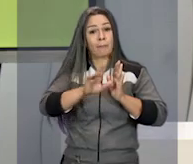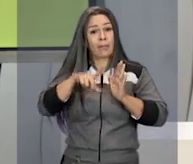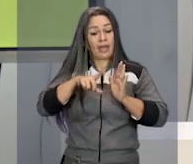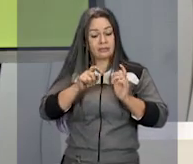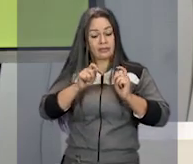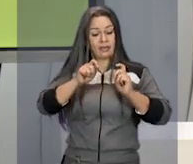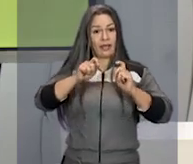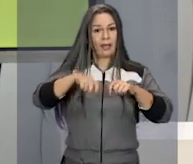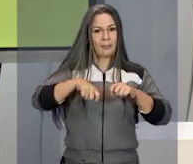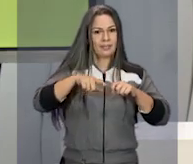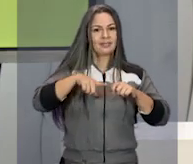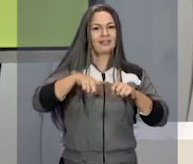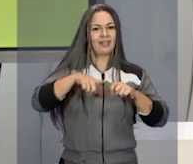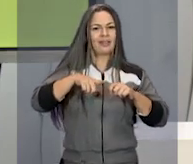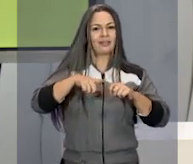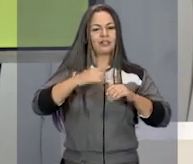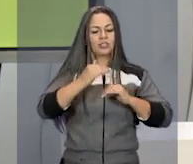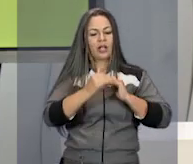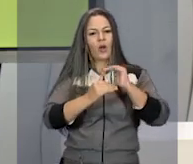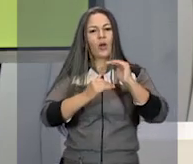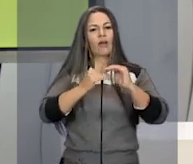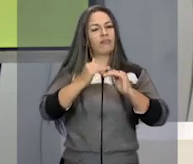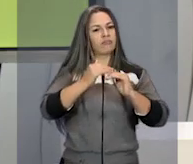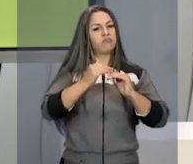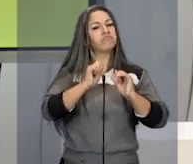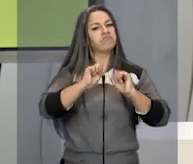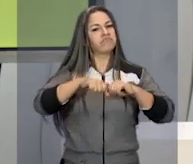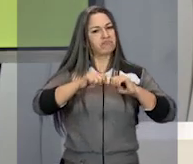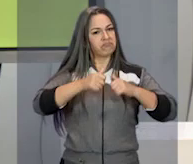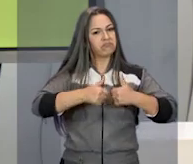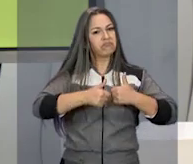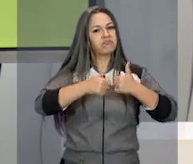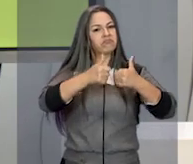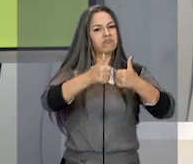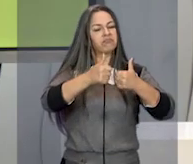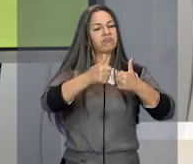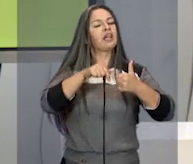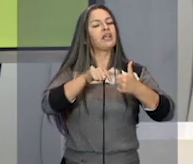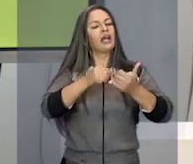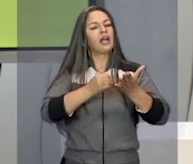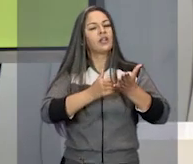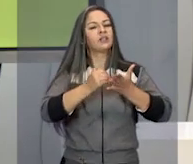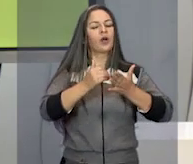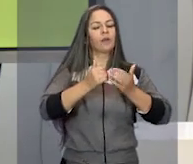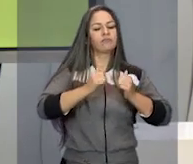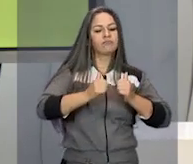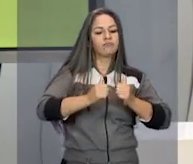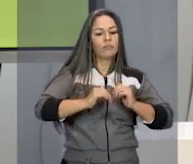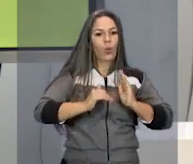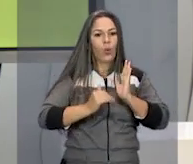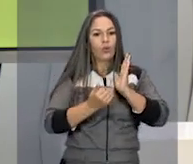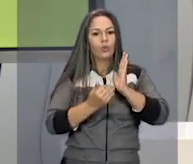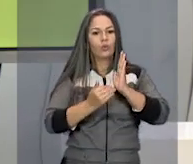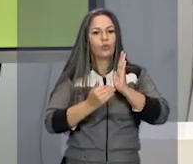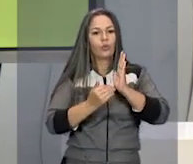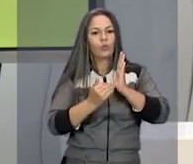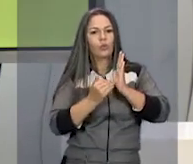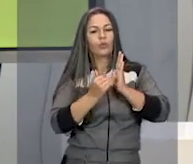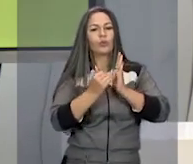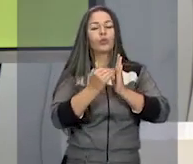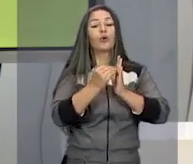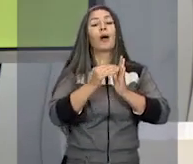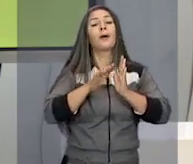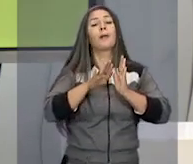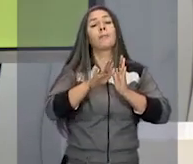econômica deles, pela quantidade de pessoas, é muito alta. E tem colocado a Índia cada vez mais dentro desse cenário global, só que utilizando tecnologia estrangeira,